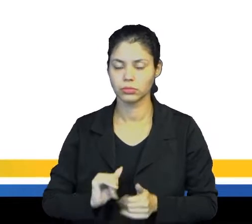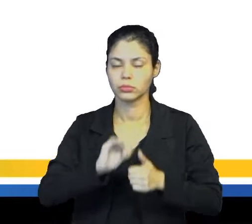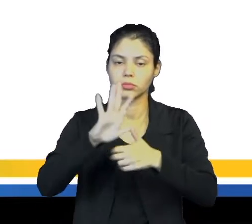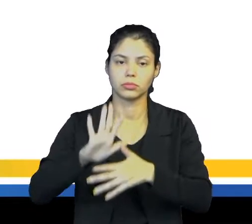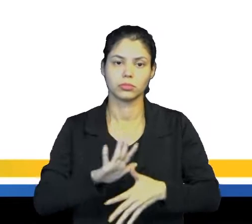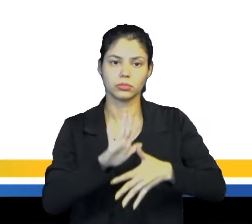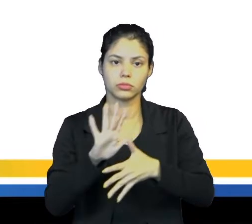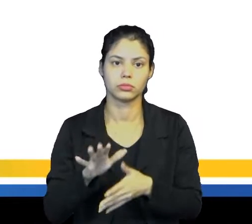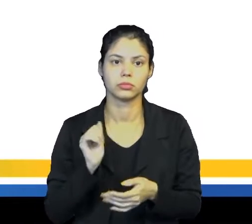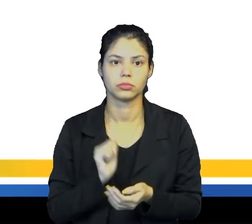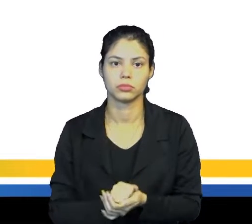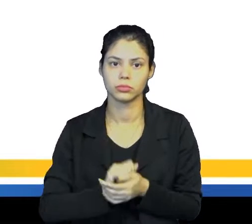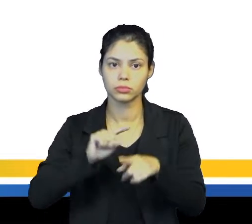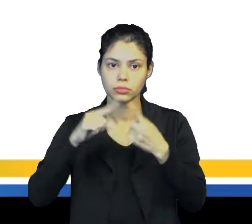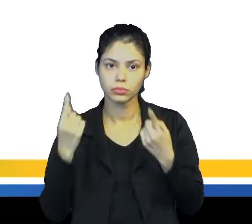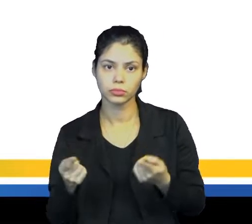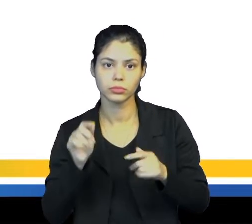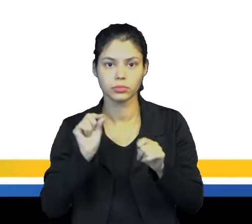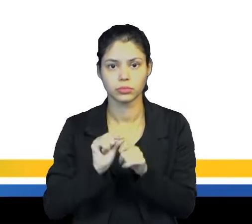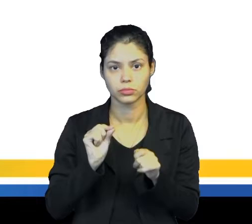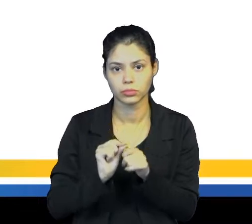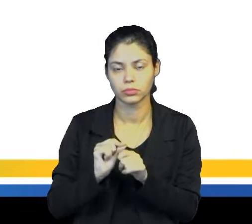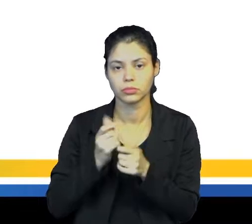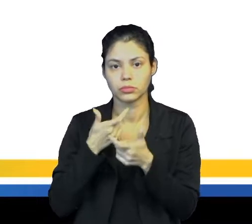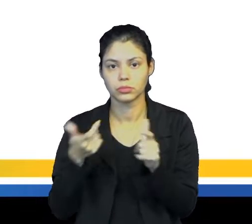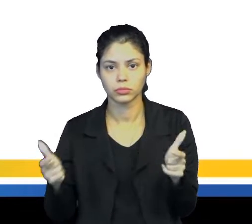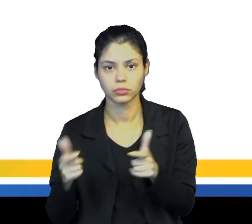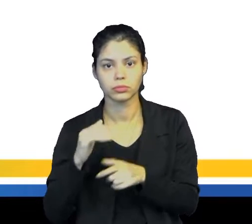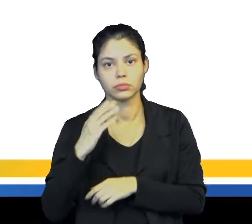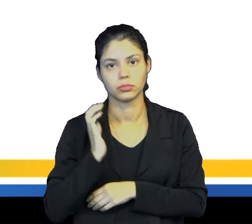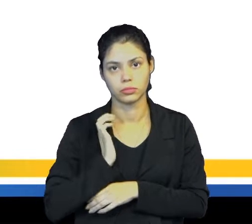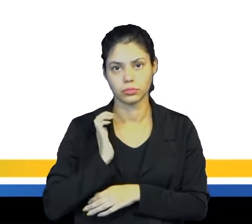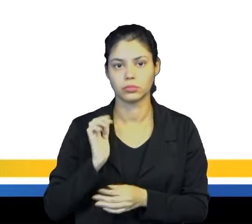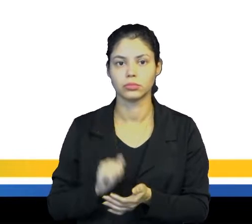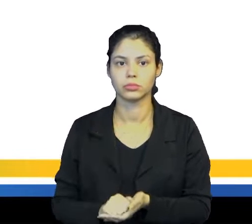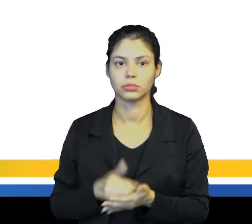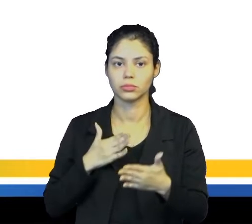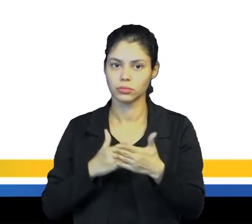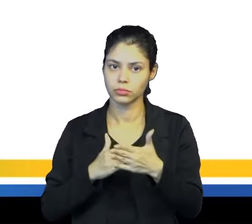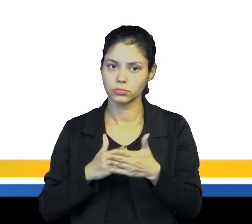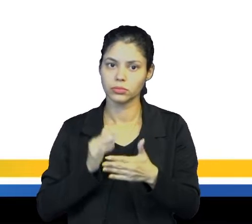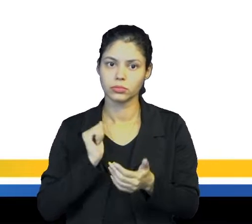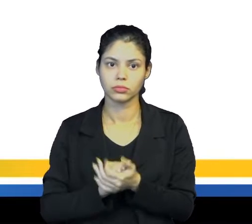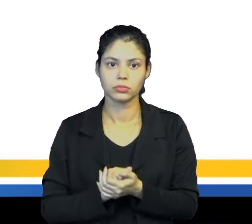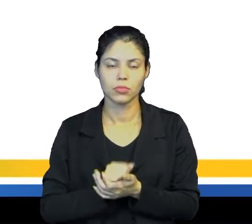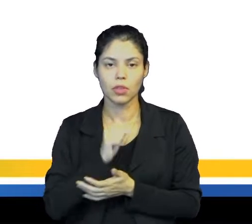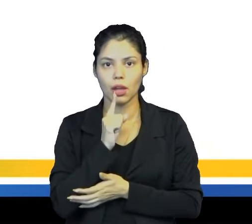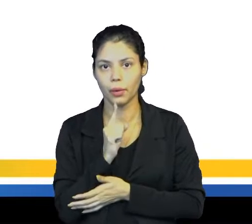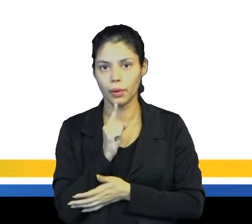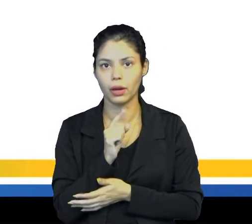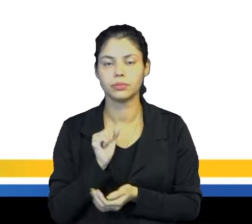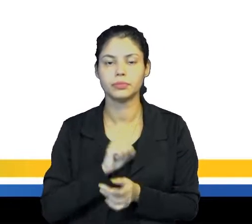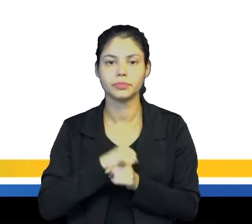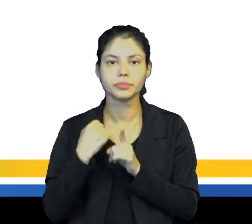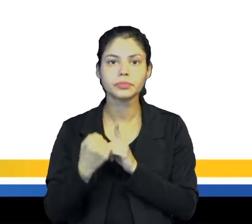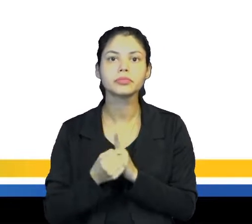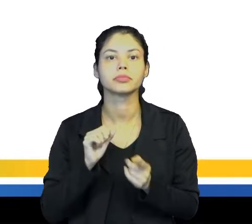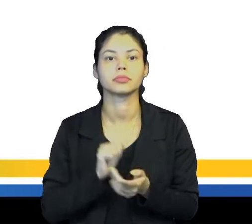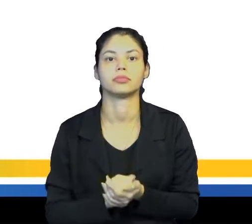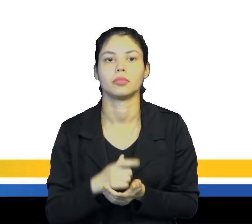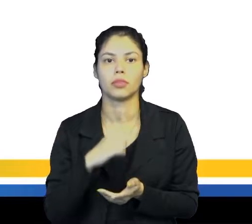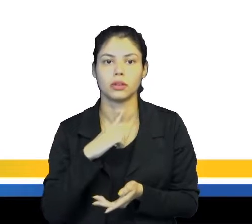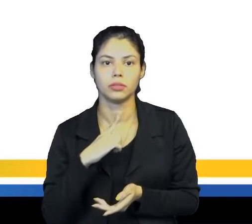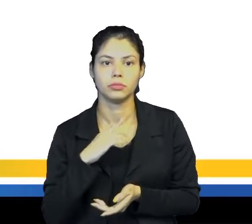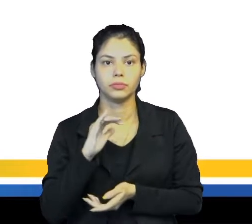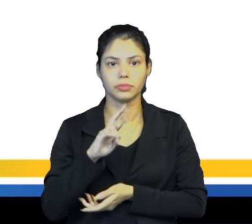na América. E, embora fossem maioria da elite, os crioulos eram impedidos de ascender socialmente. Então, os crioulos